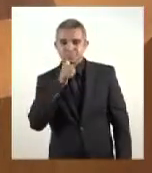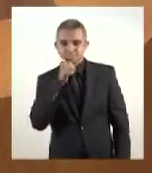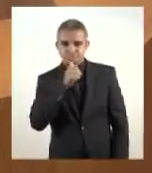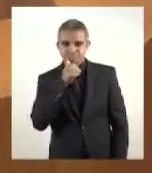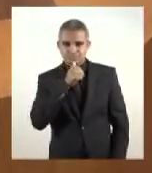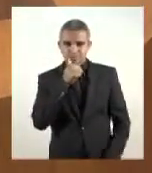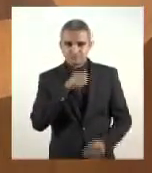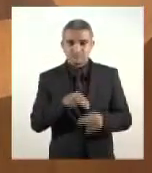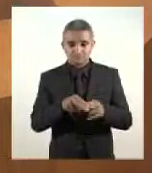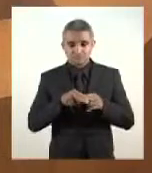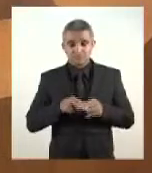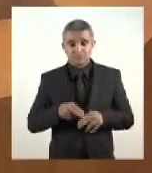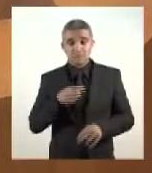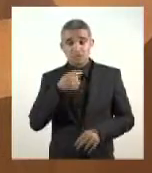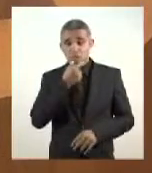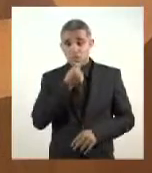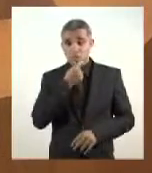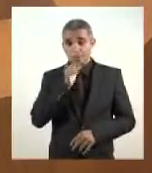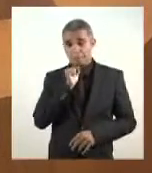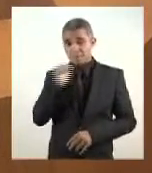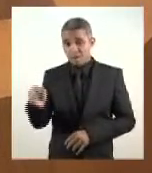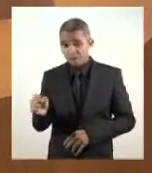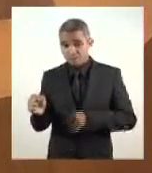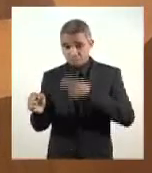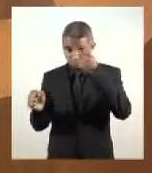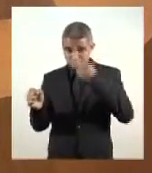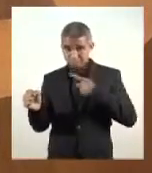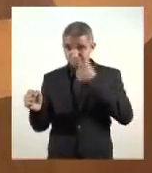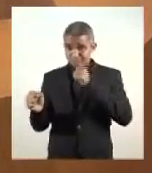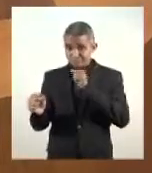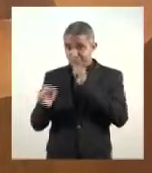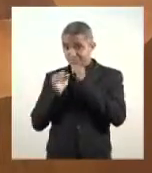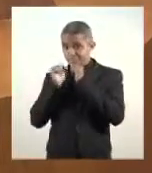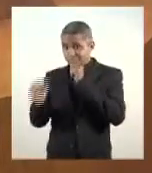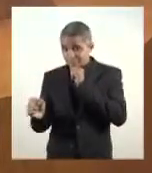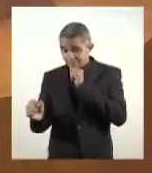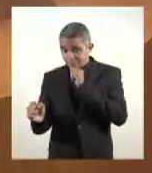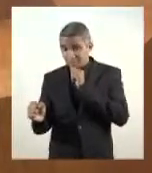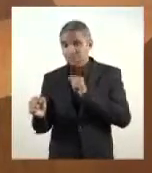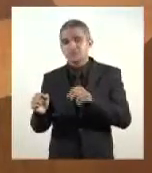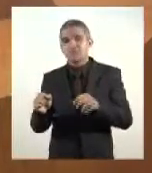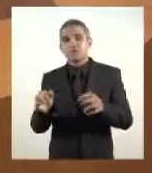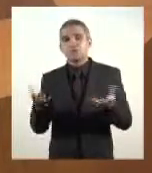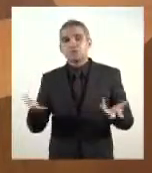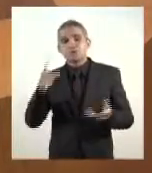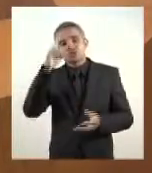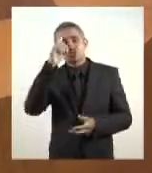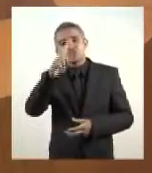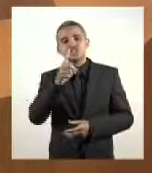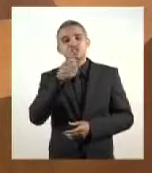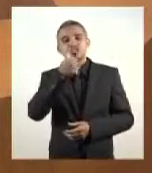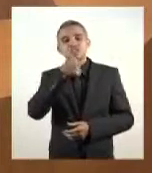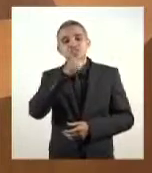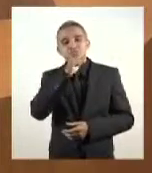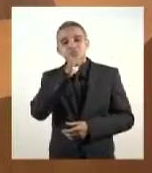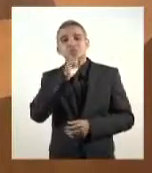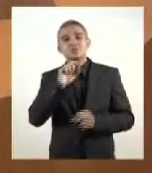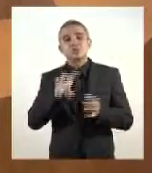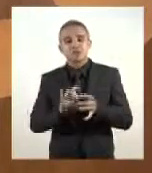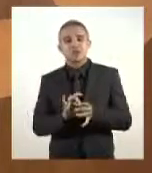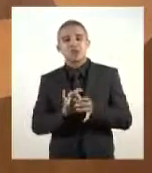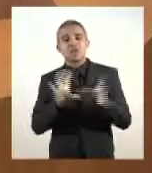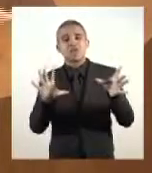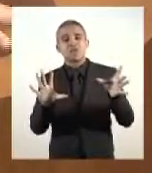recebeu, pela lei, o indulto do Dia das Mães e saiu em homenagem à mãe dele. Já não bastasse ele ter tê-la matado,